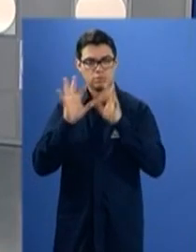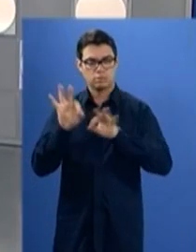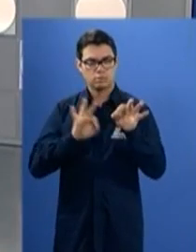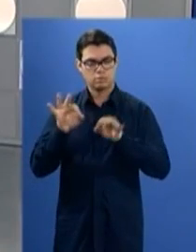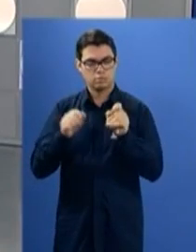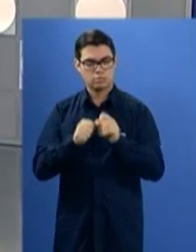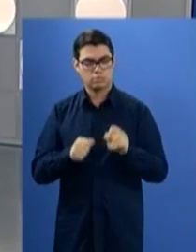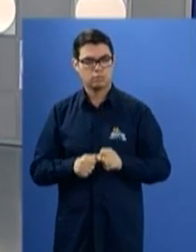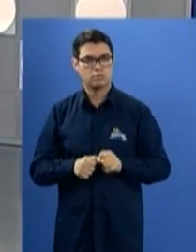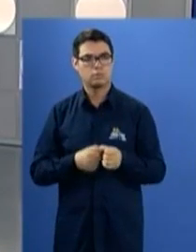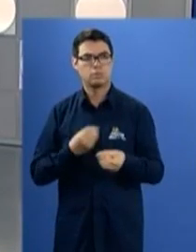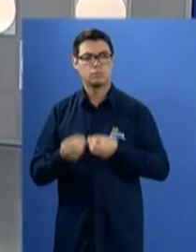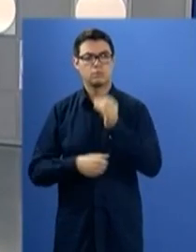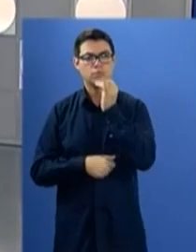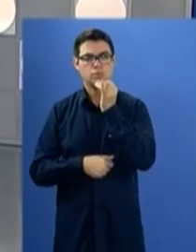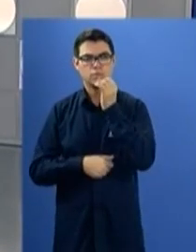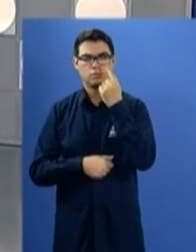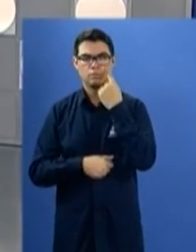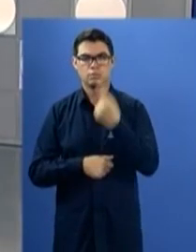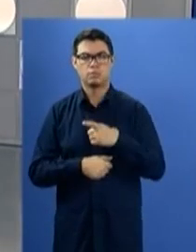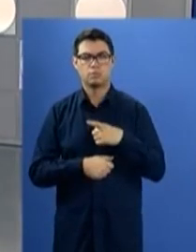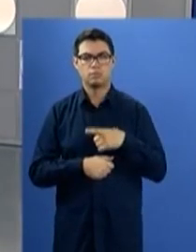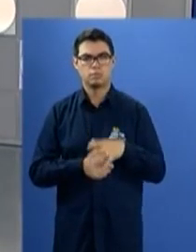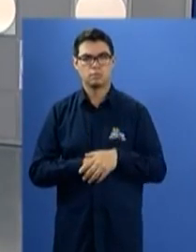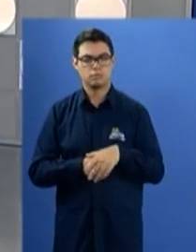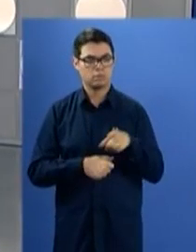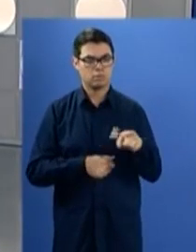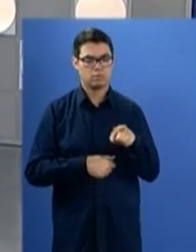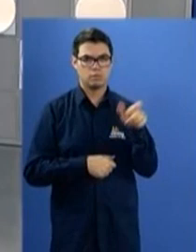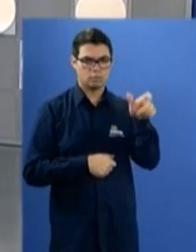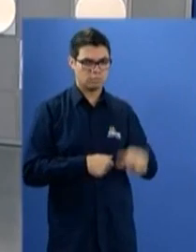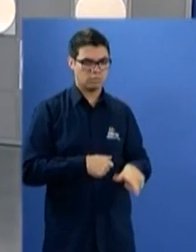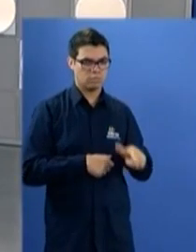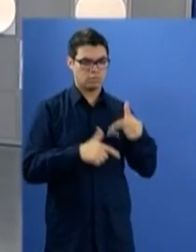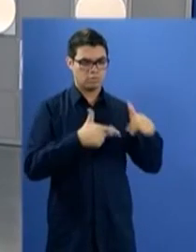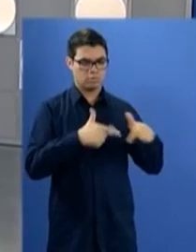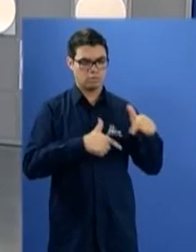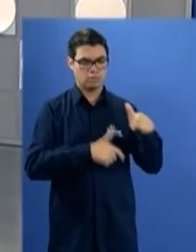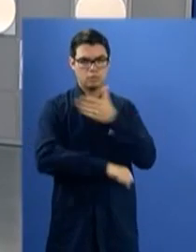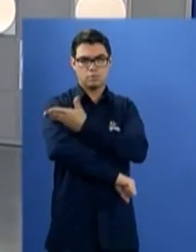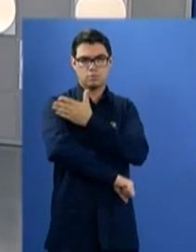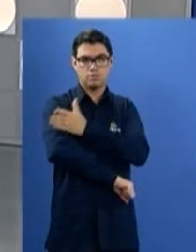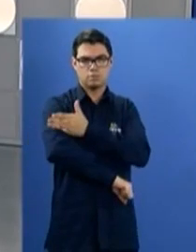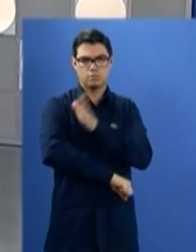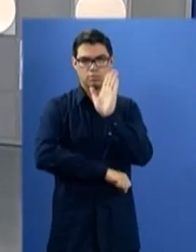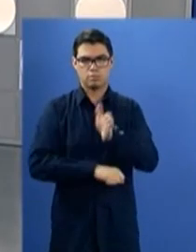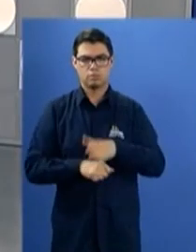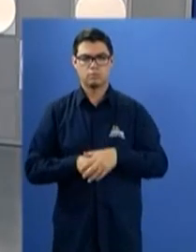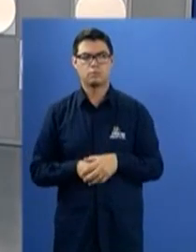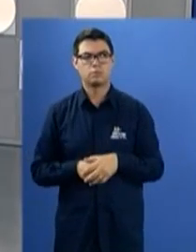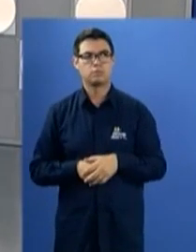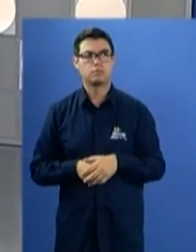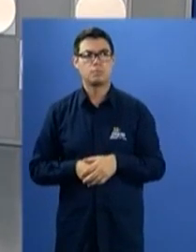né? Por exemplo, o operador, ele é qualificado para executar um processo? Será que houve